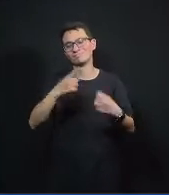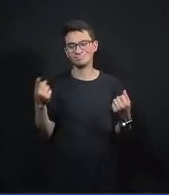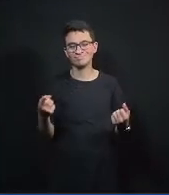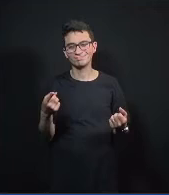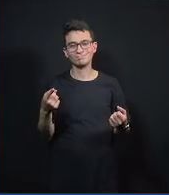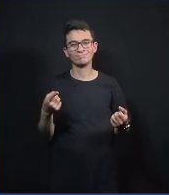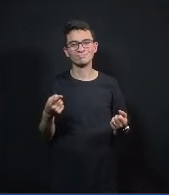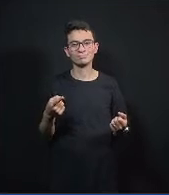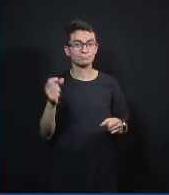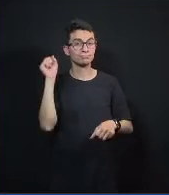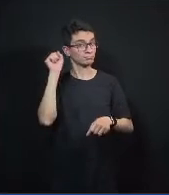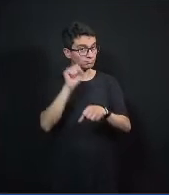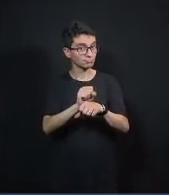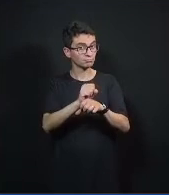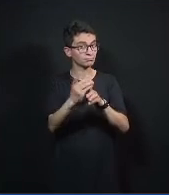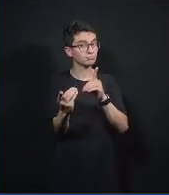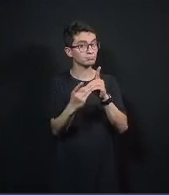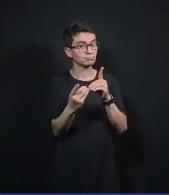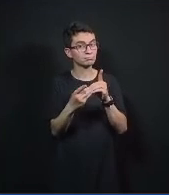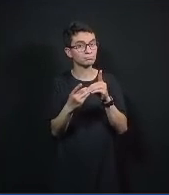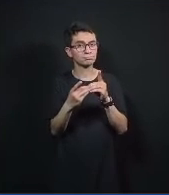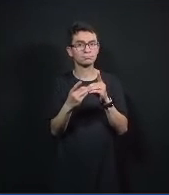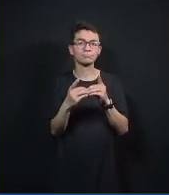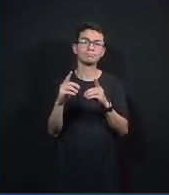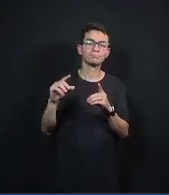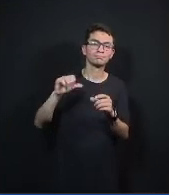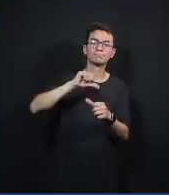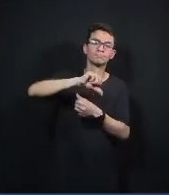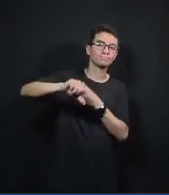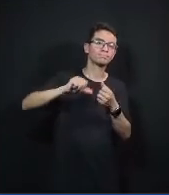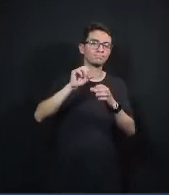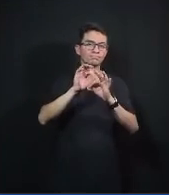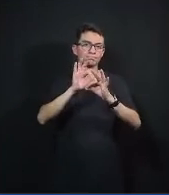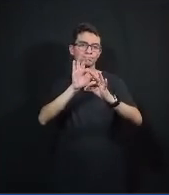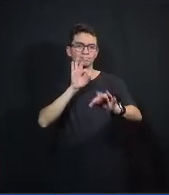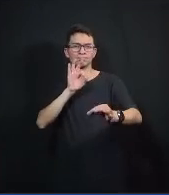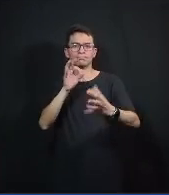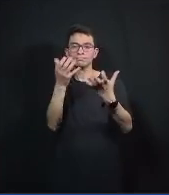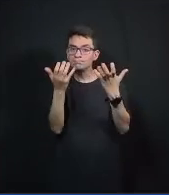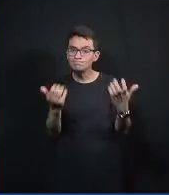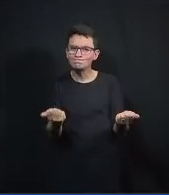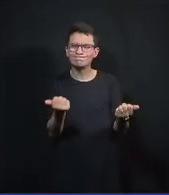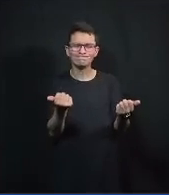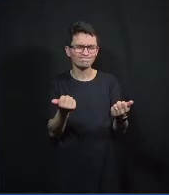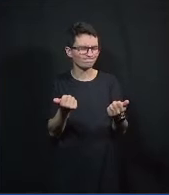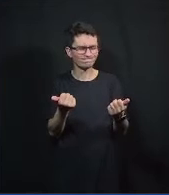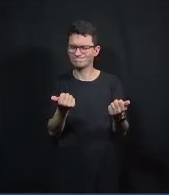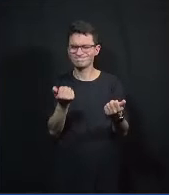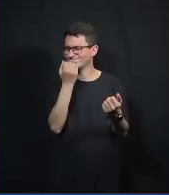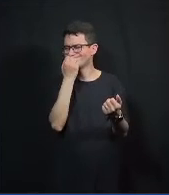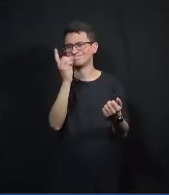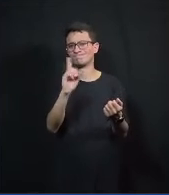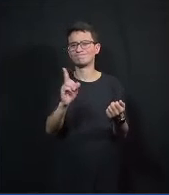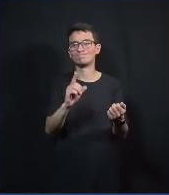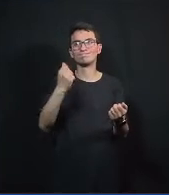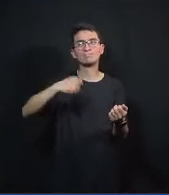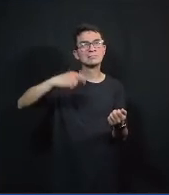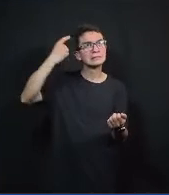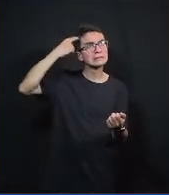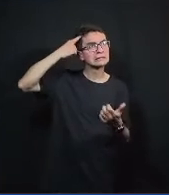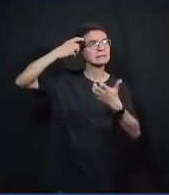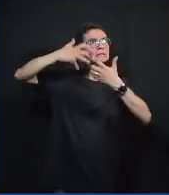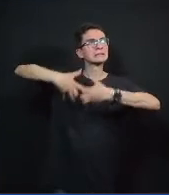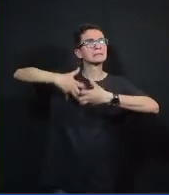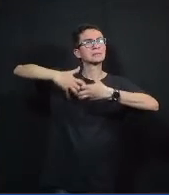o atendimento ao público em nome do distanciamento social não era uma opção viável para nós e, por isso, tivemos que repensar a nossa